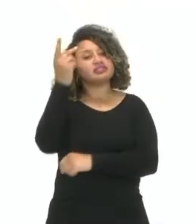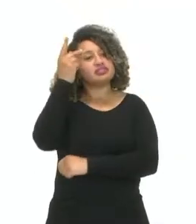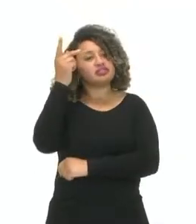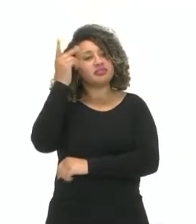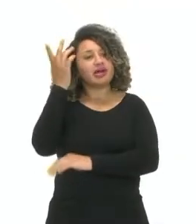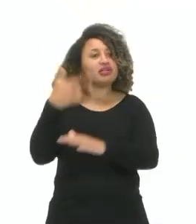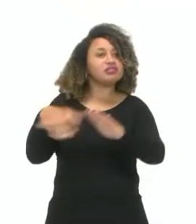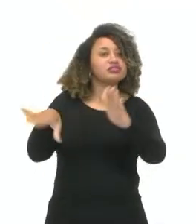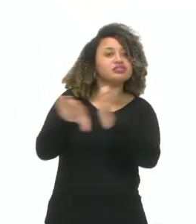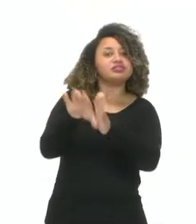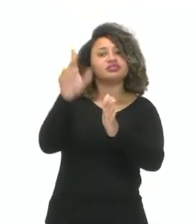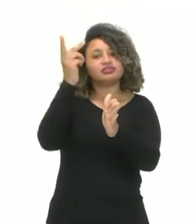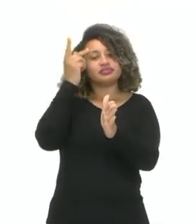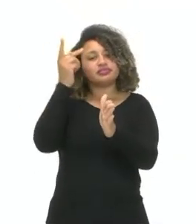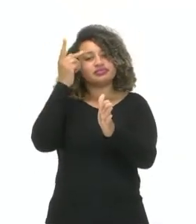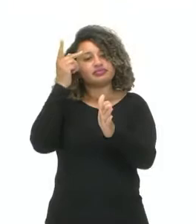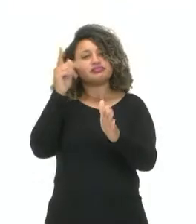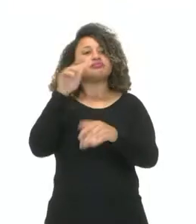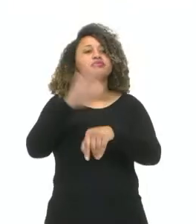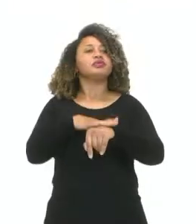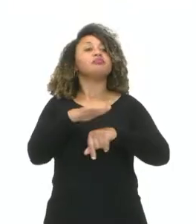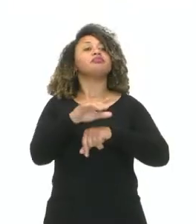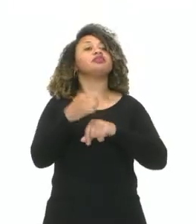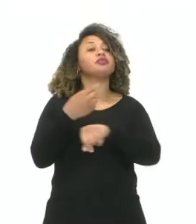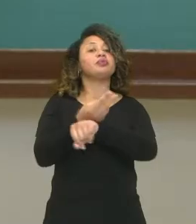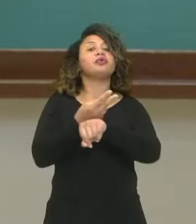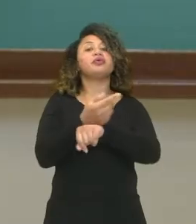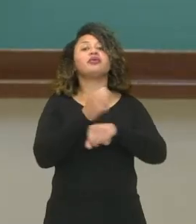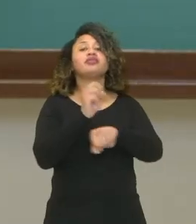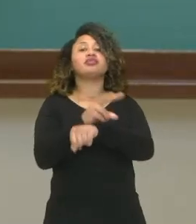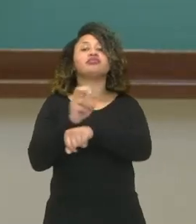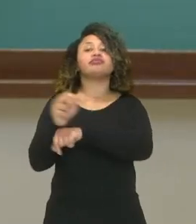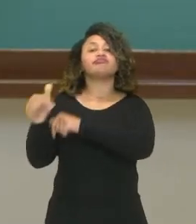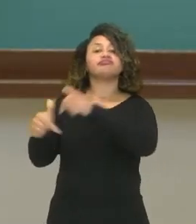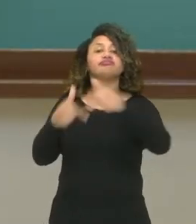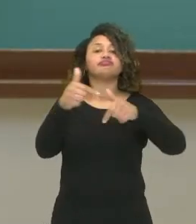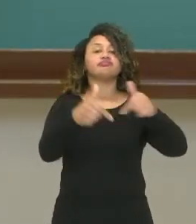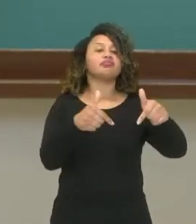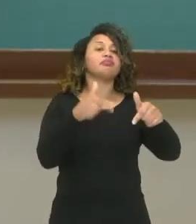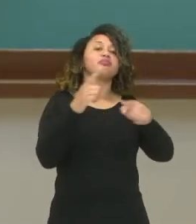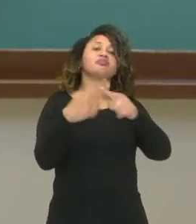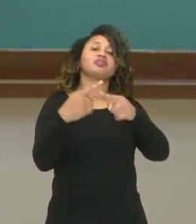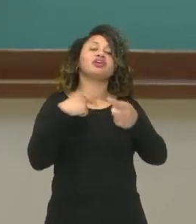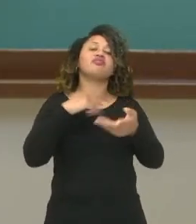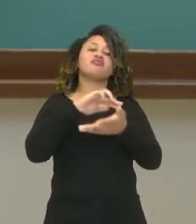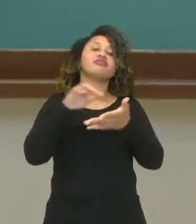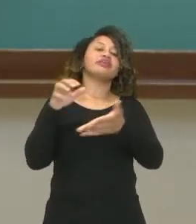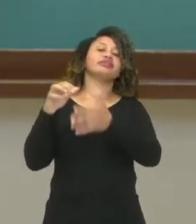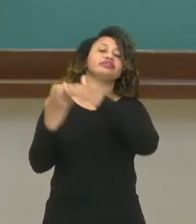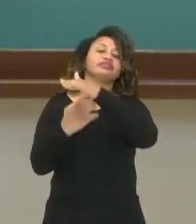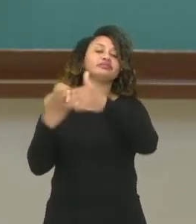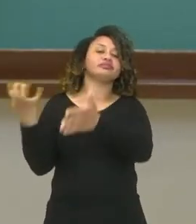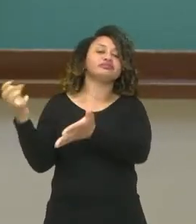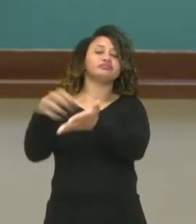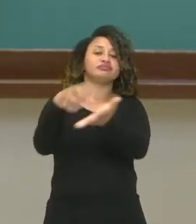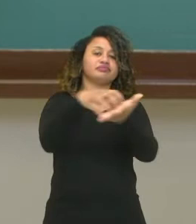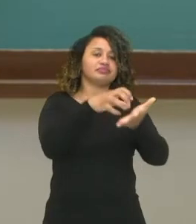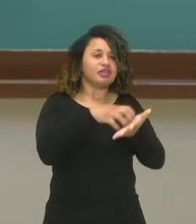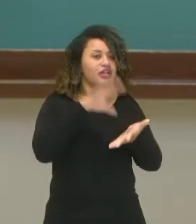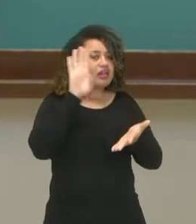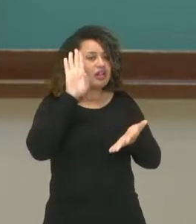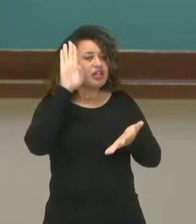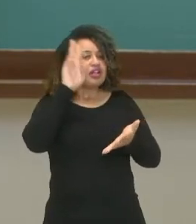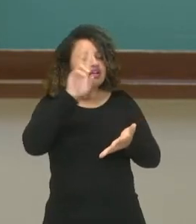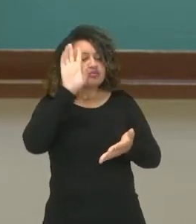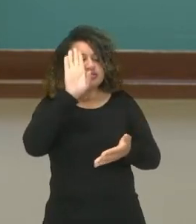chegando a São Paulo neste momento aí para trabalhar nas indústrias que estavam se instalando nessa região. Lembra, aliás, o principal polo